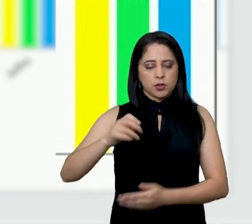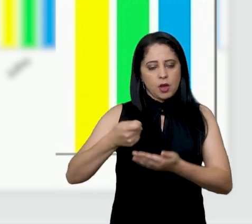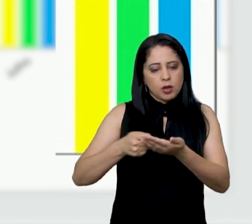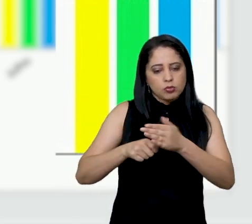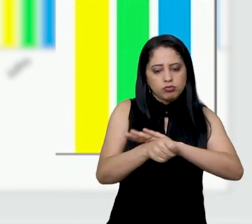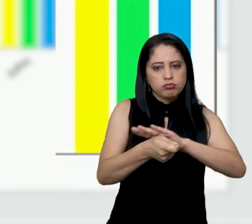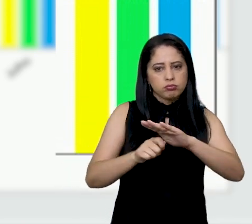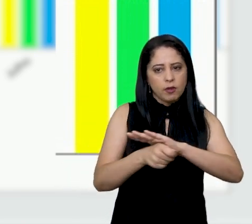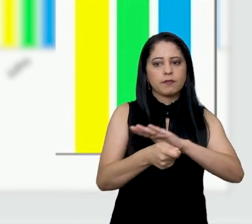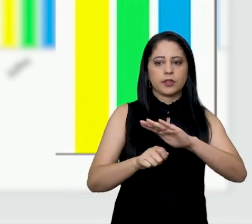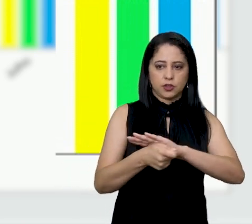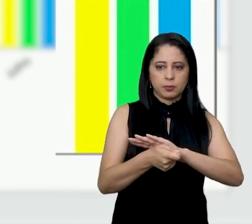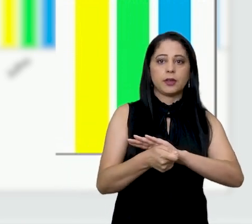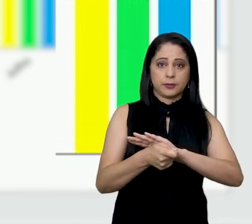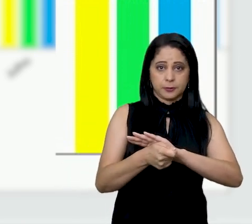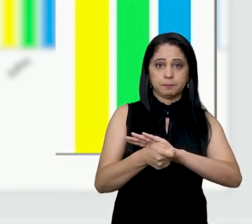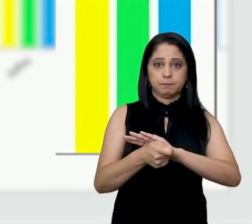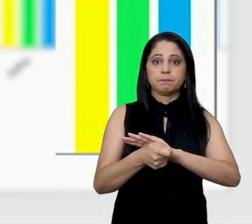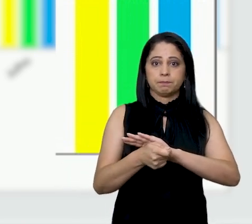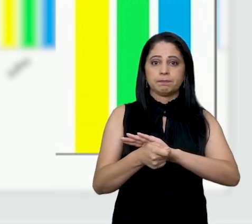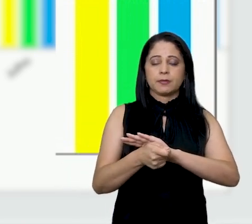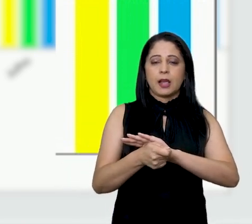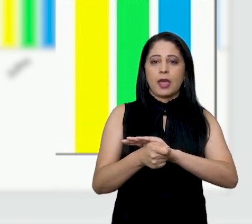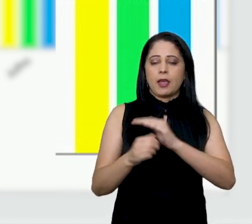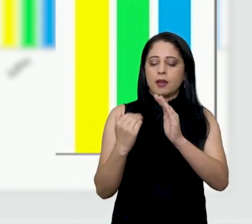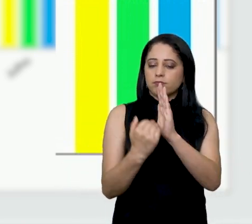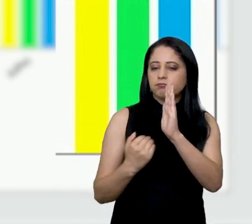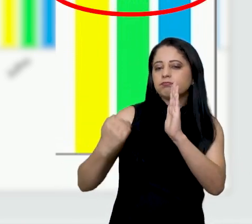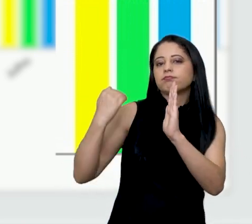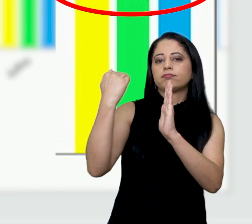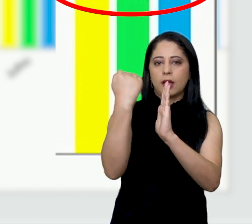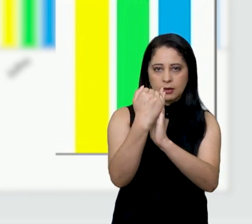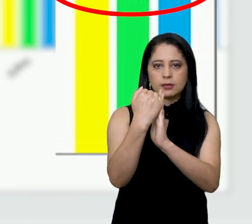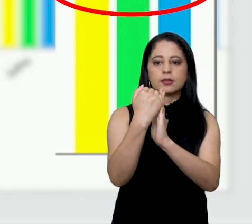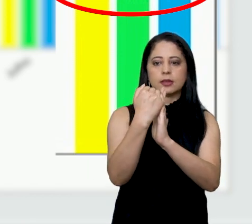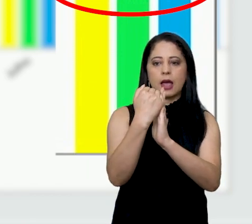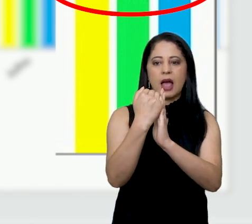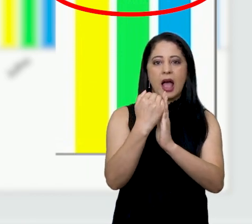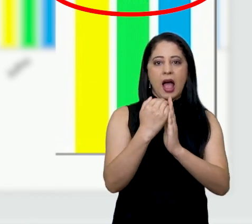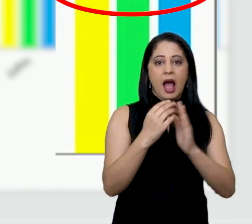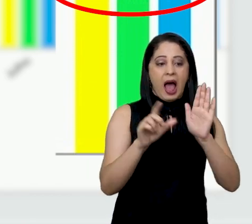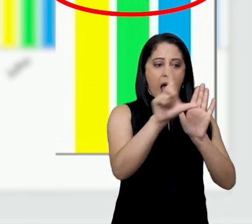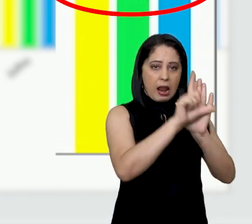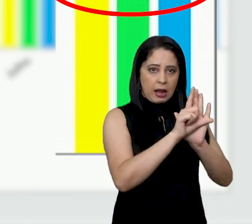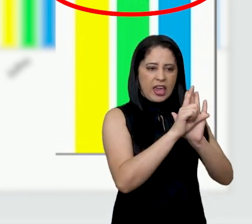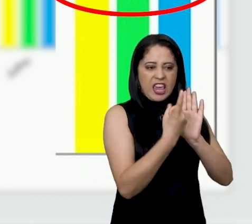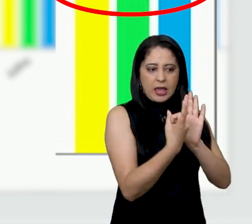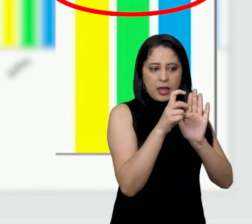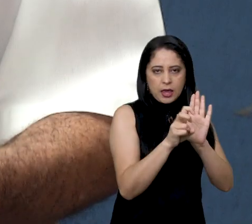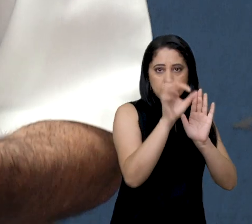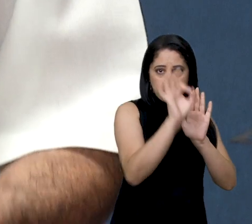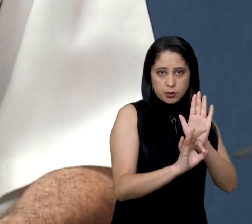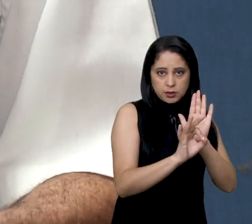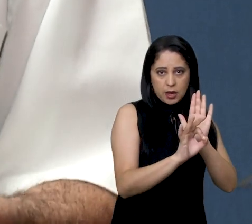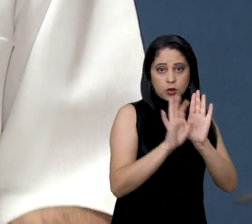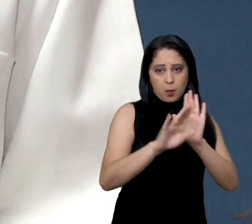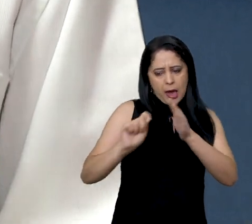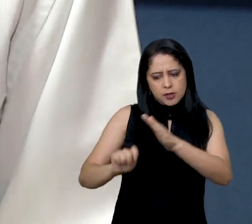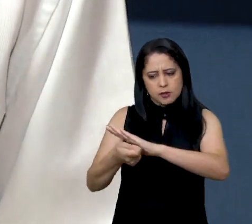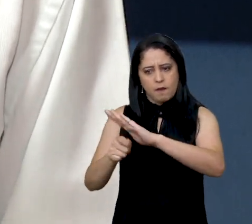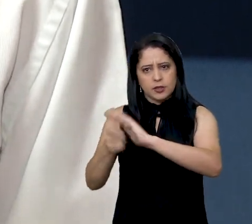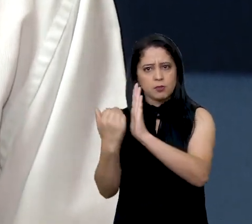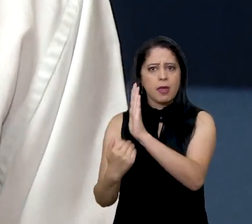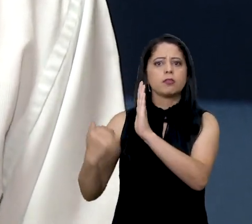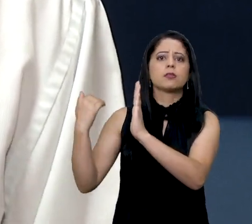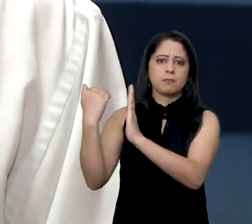4 meses. O valor é superior ao teto mínimo exigido pela legislação, que é de 15%. De acordo com o